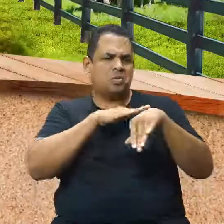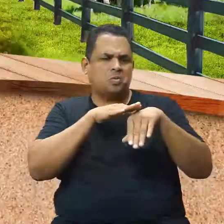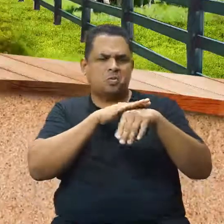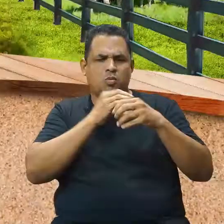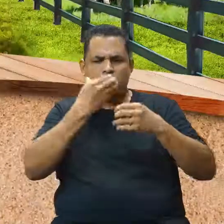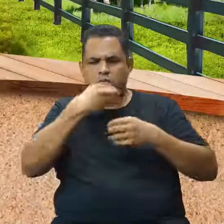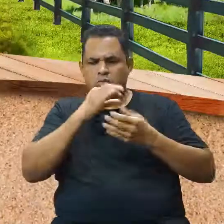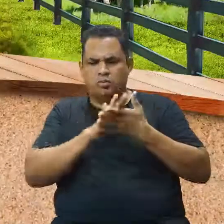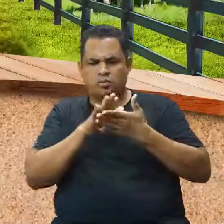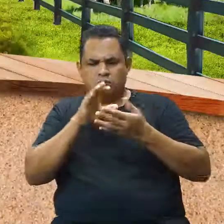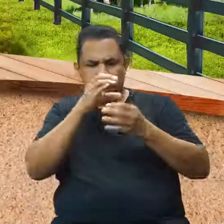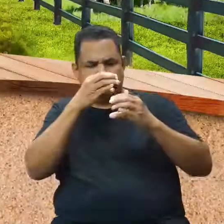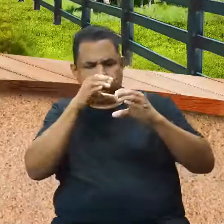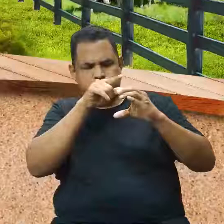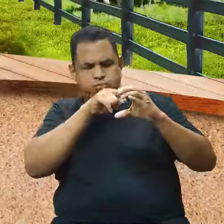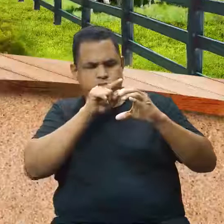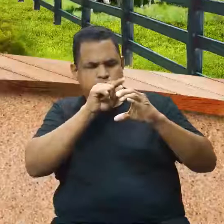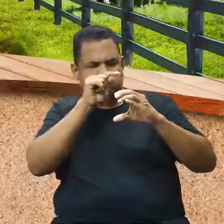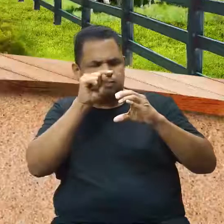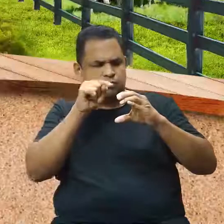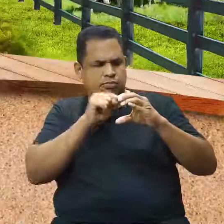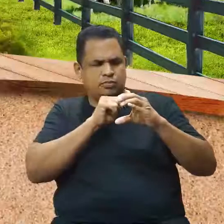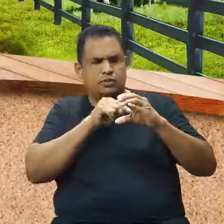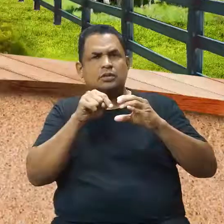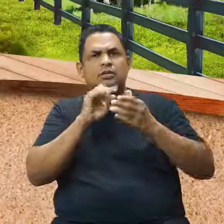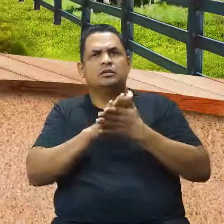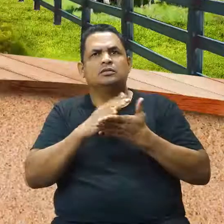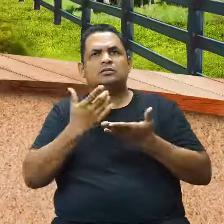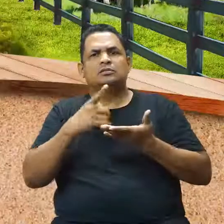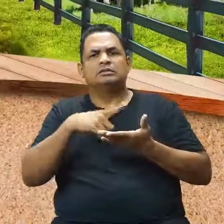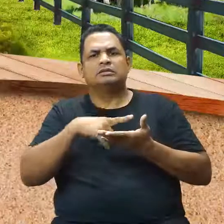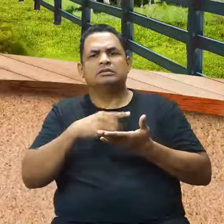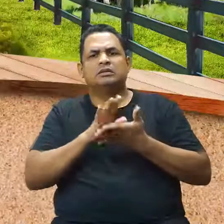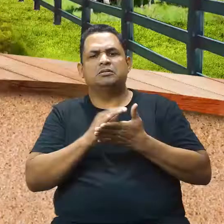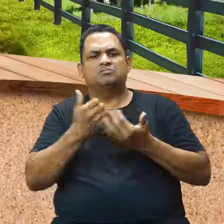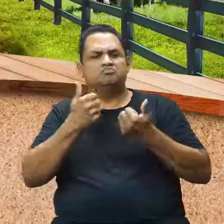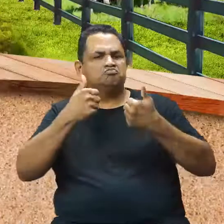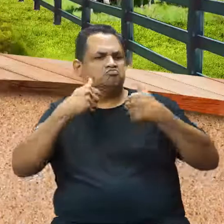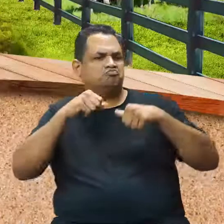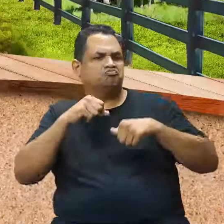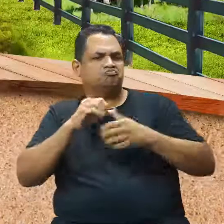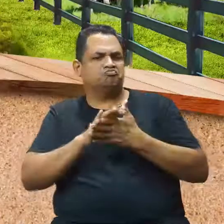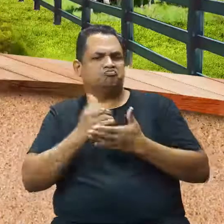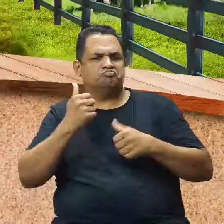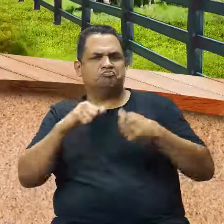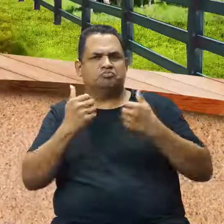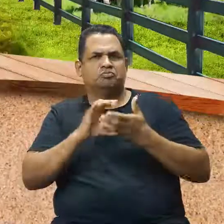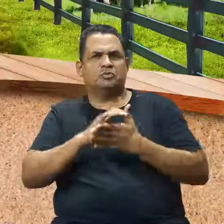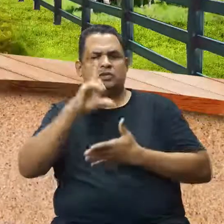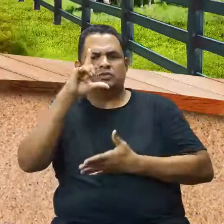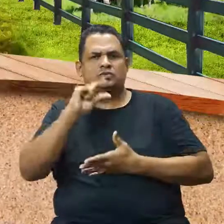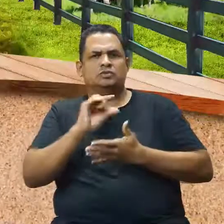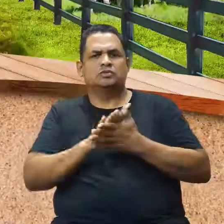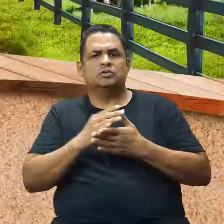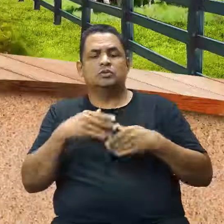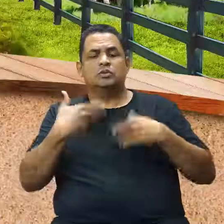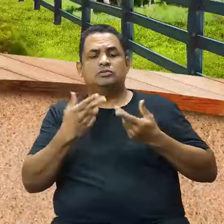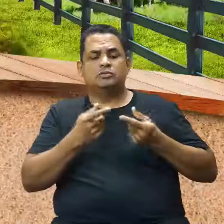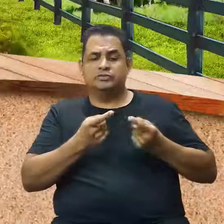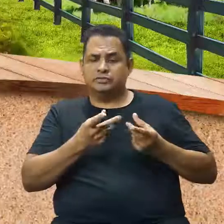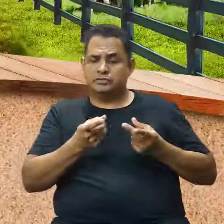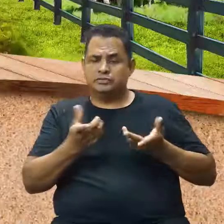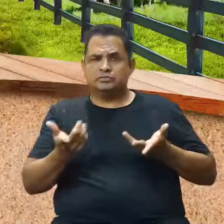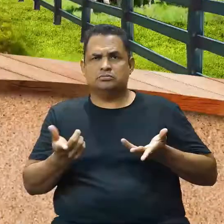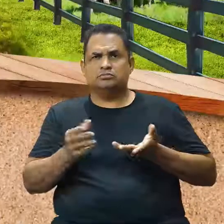frutas, que vai prejudicar na qualidade e no valor que você da revenda, ou